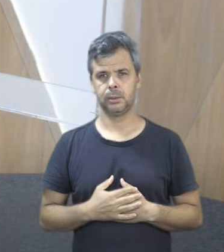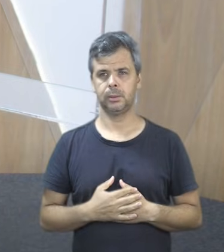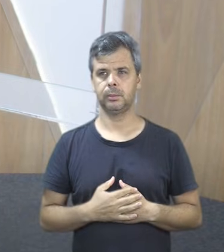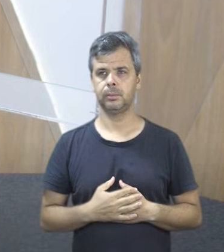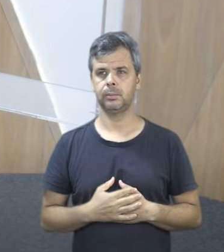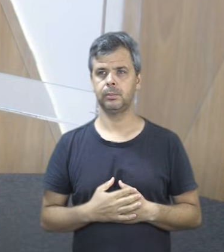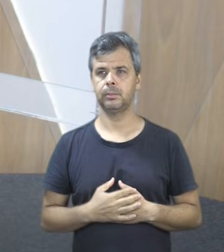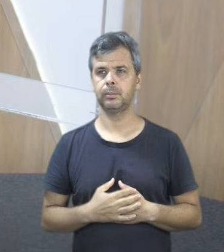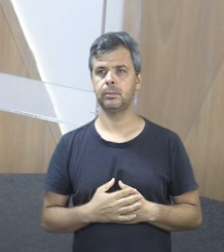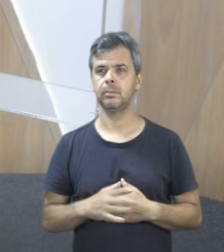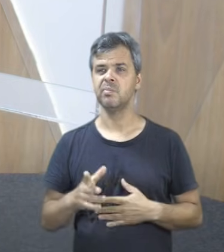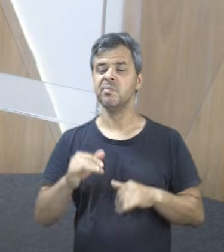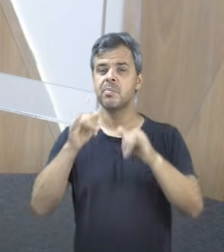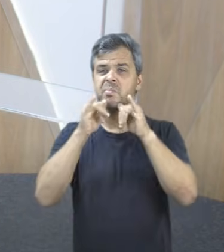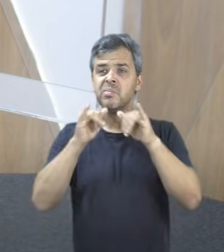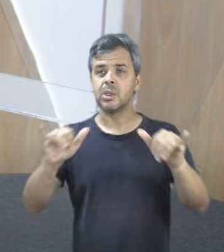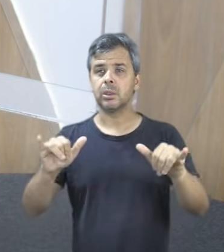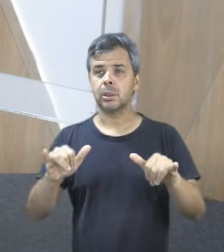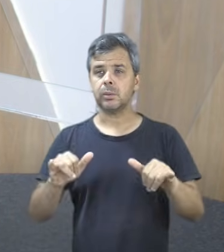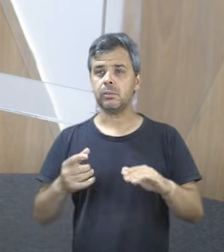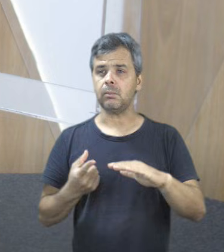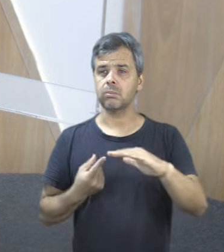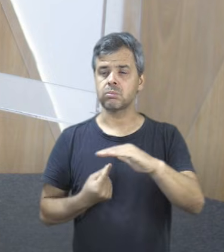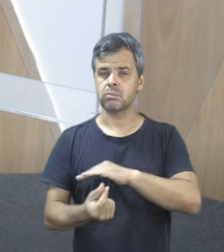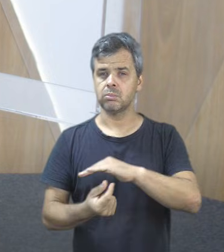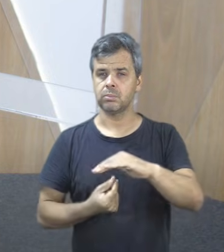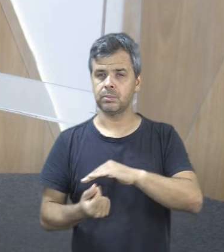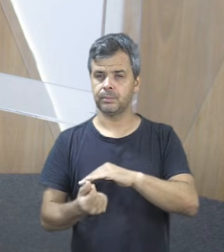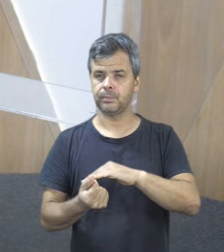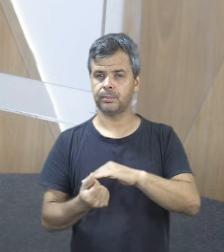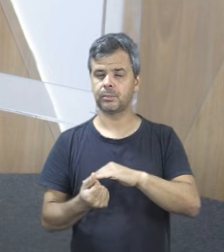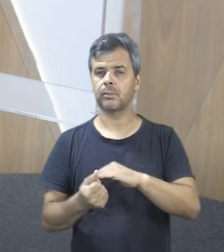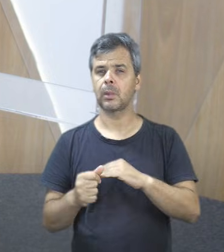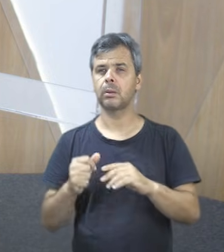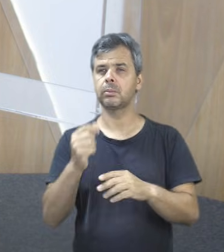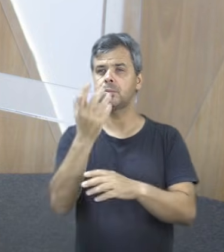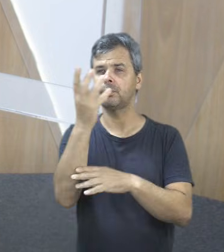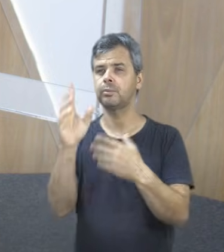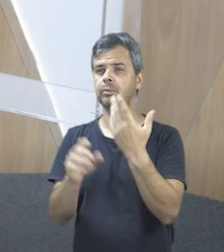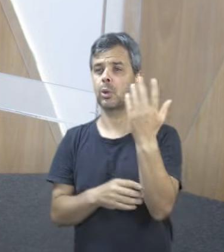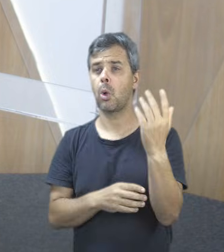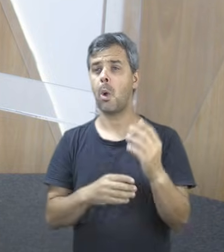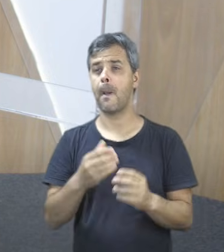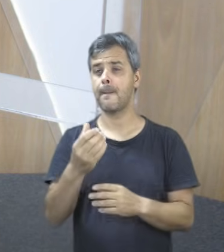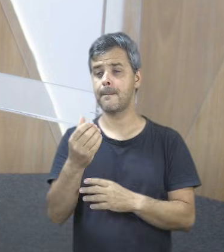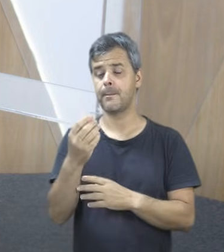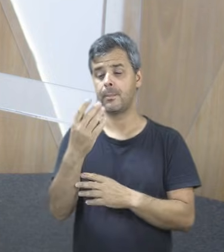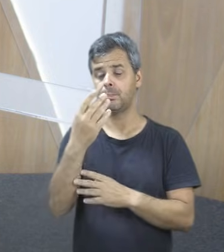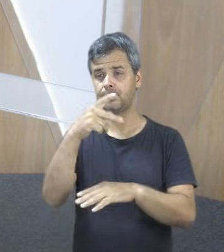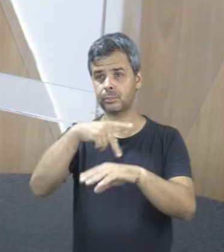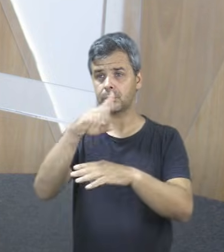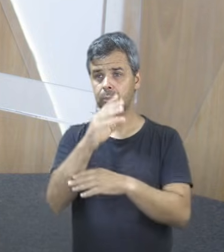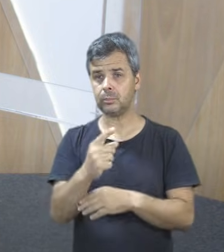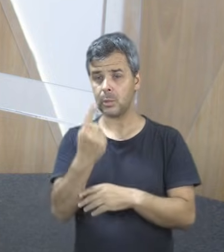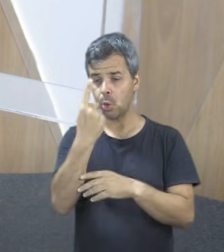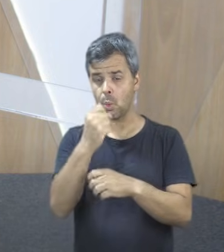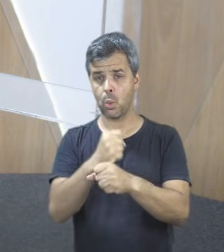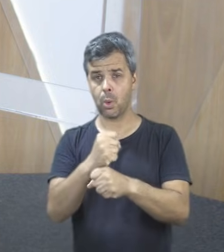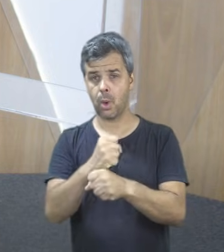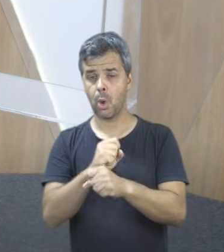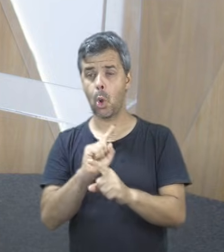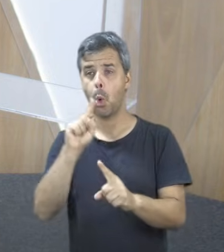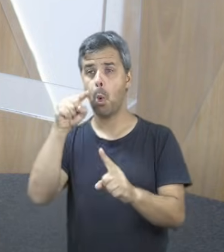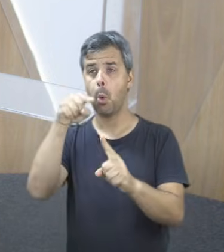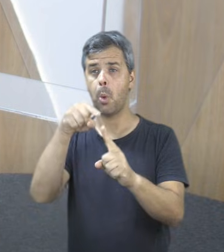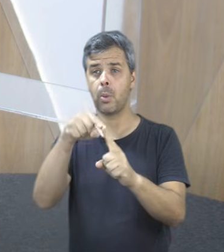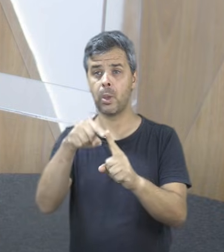Bom, só uma informação sobre o Fundo Florestas Tropicais para Sempre, né? O Brasil ele tem, em um ano, a meta